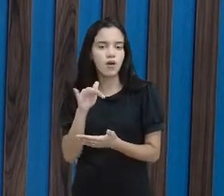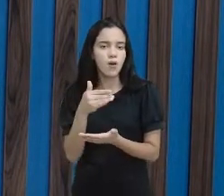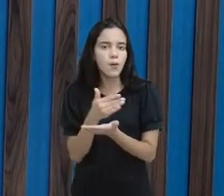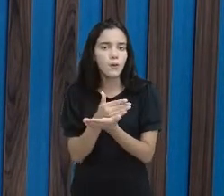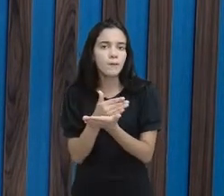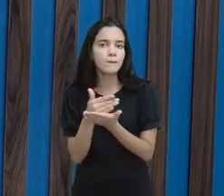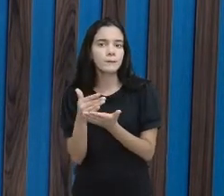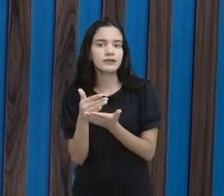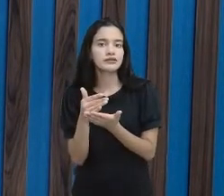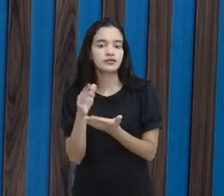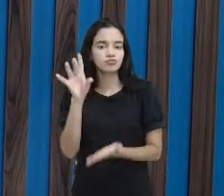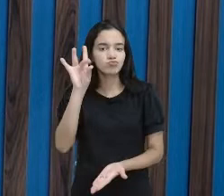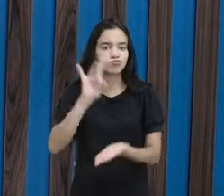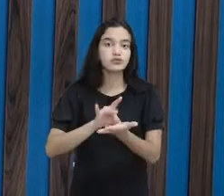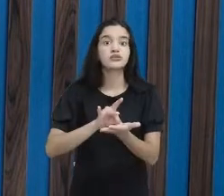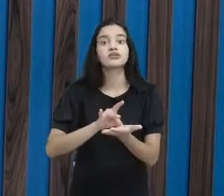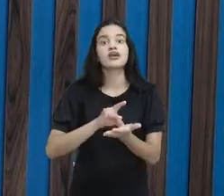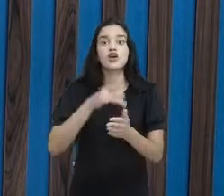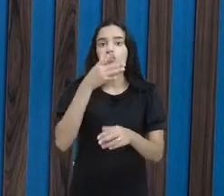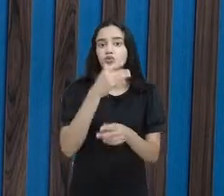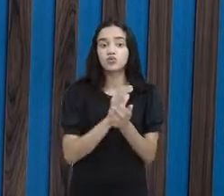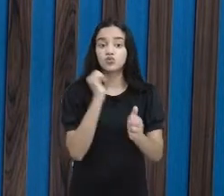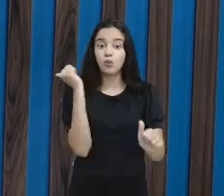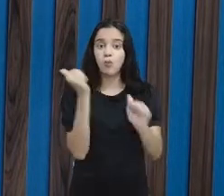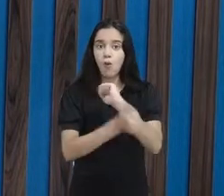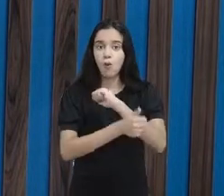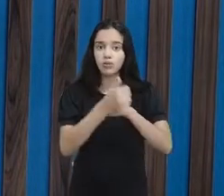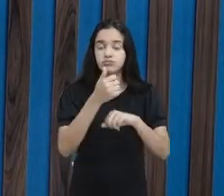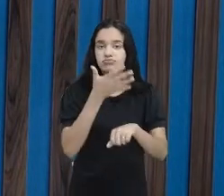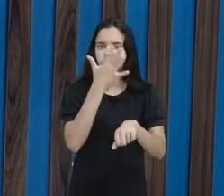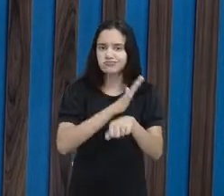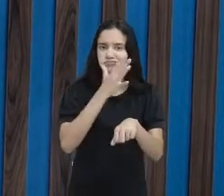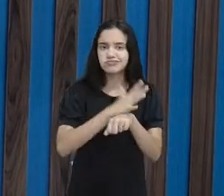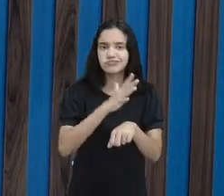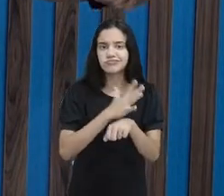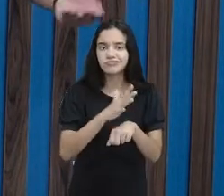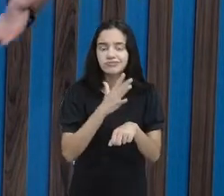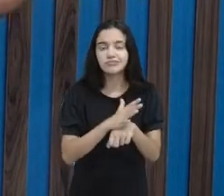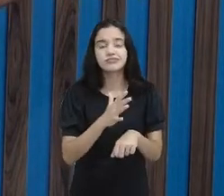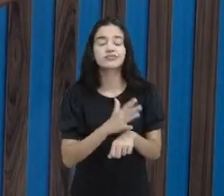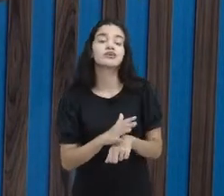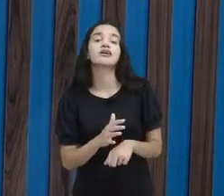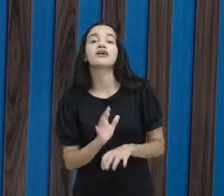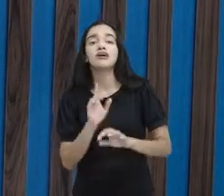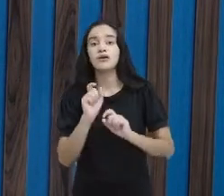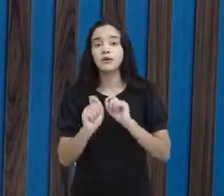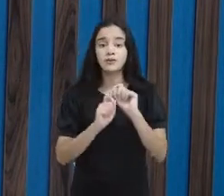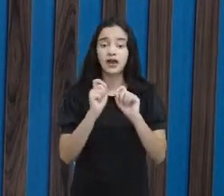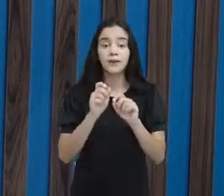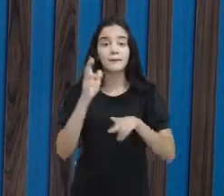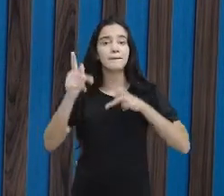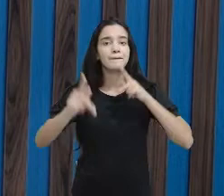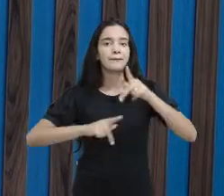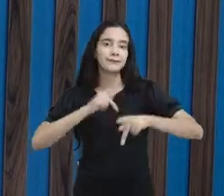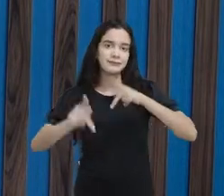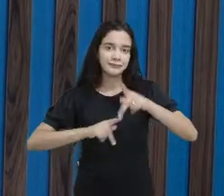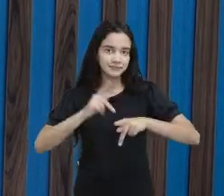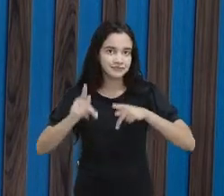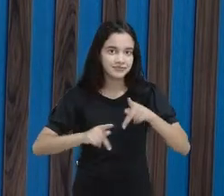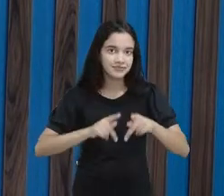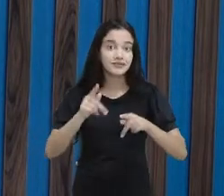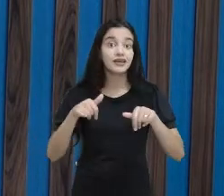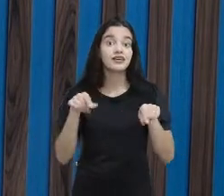a difundir esse esporte, ele começa a se tornar, algumas vezes, mais popular, né? E ser